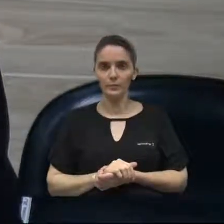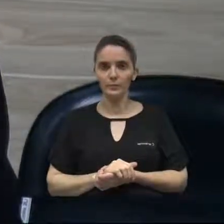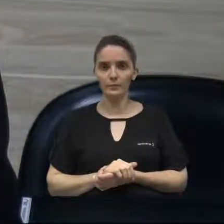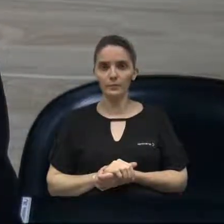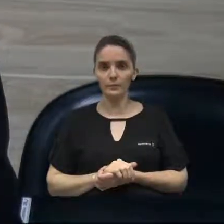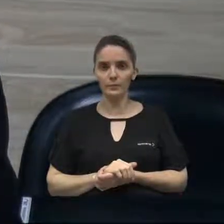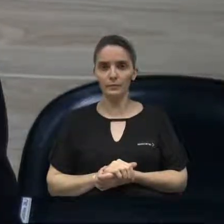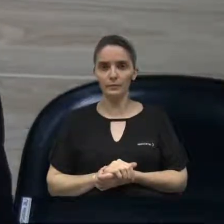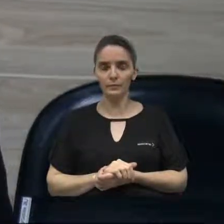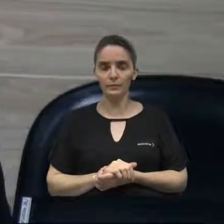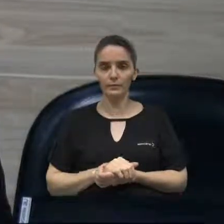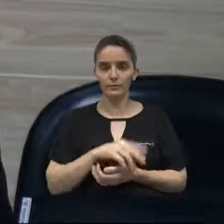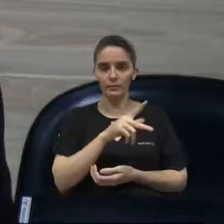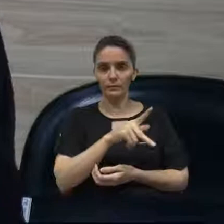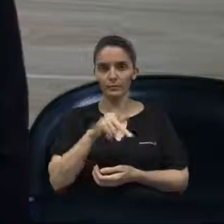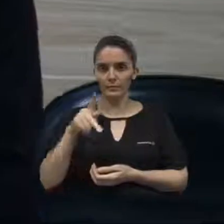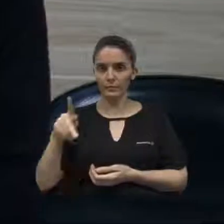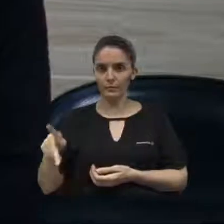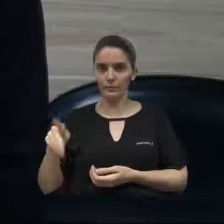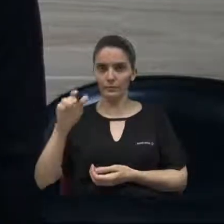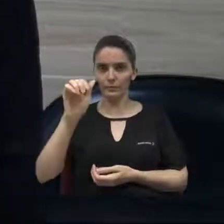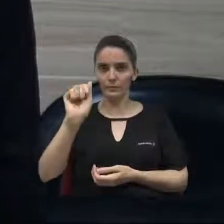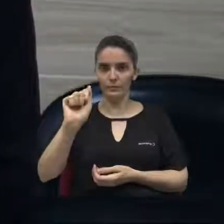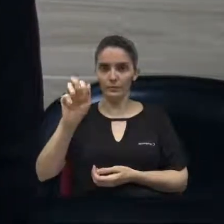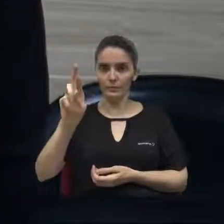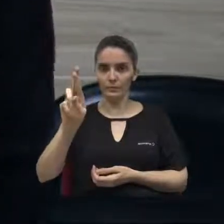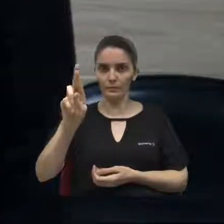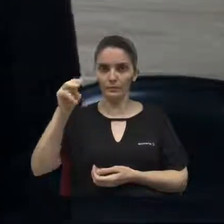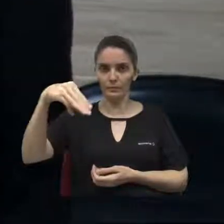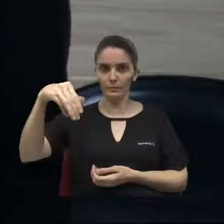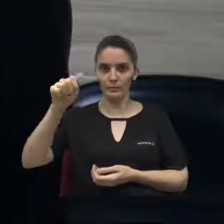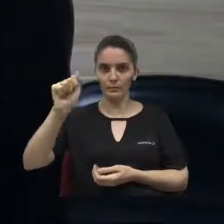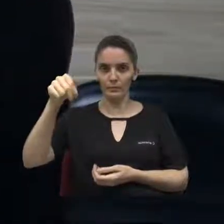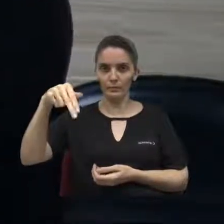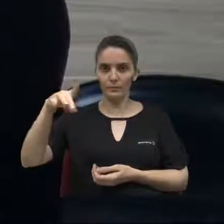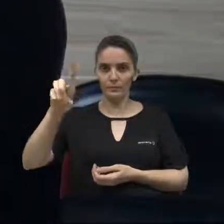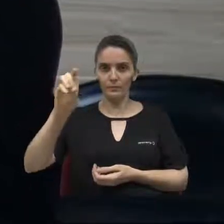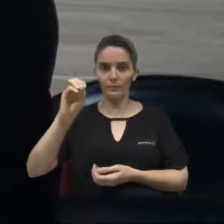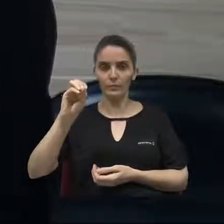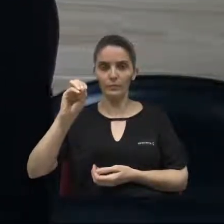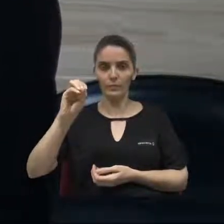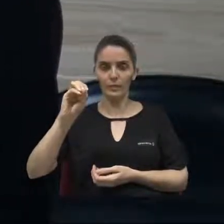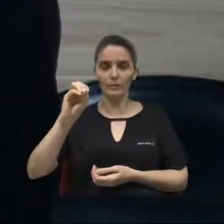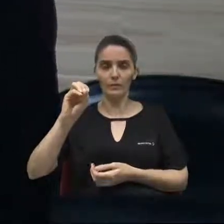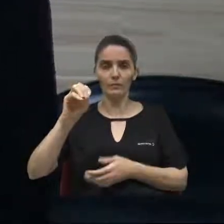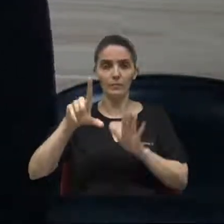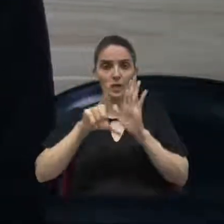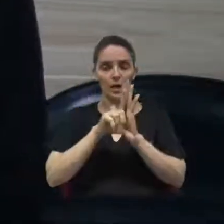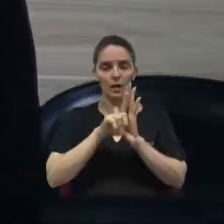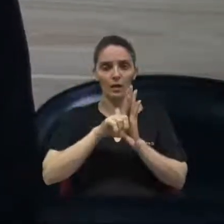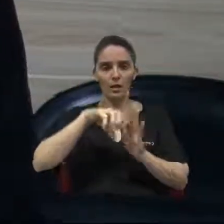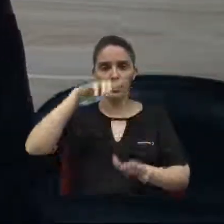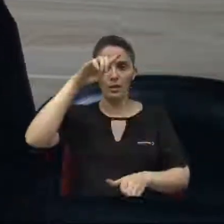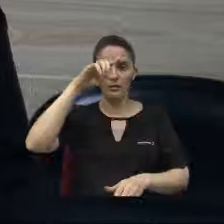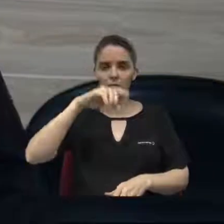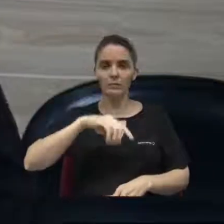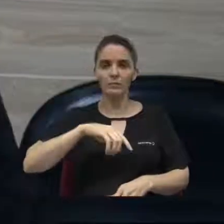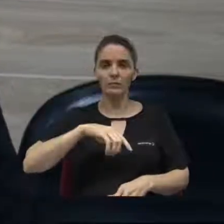o presidente era Armando Rodrigues, uma lei obrigando que todos tomassem a vacina,